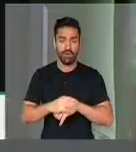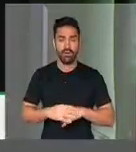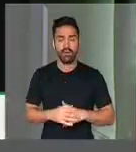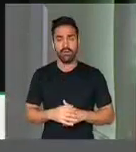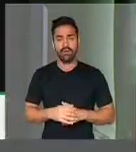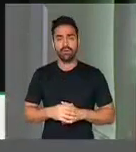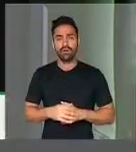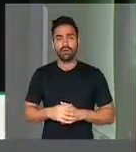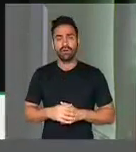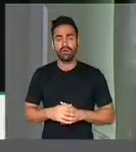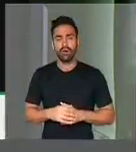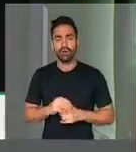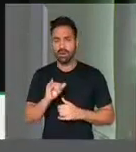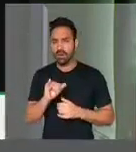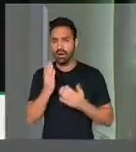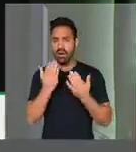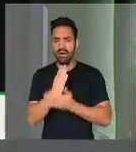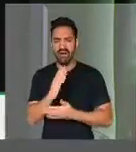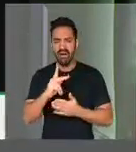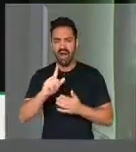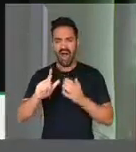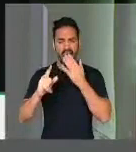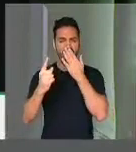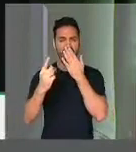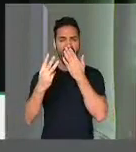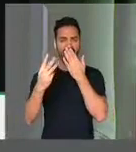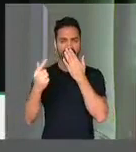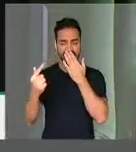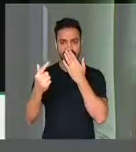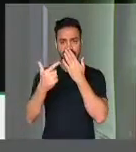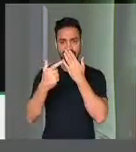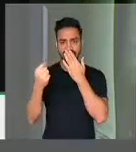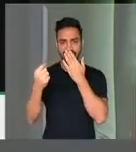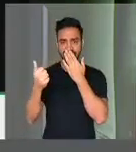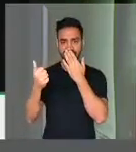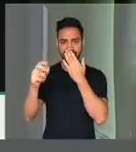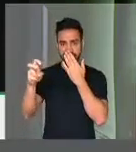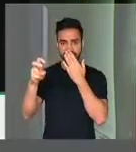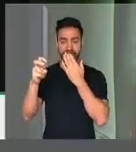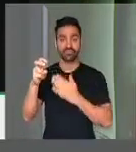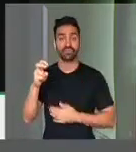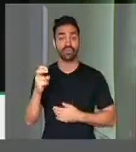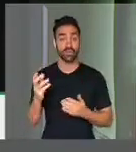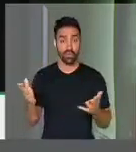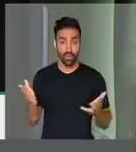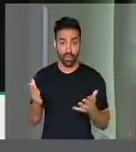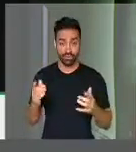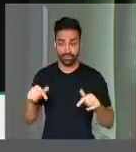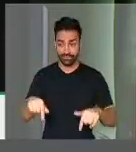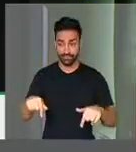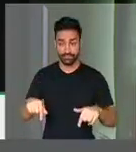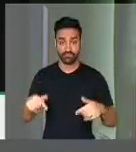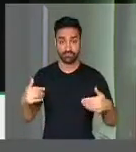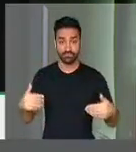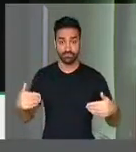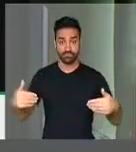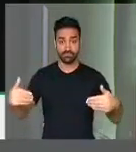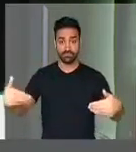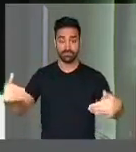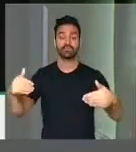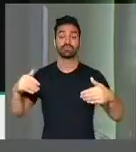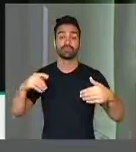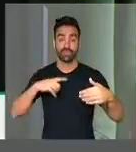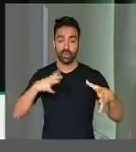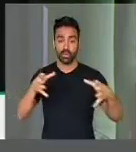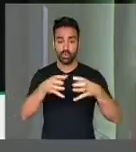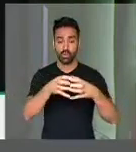com a sua aprovação, que é do PLP 137/2015. Hoje temos aqui na esplanada movimentos do estado